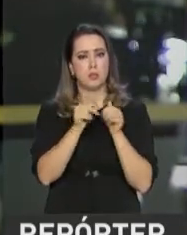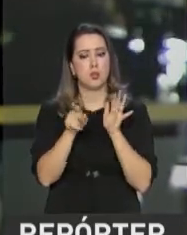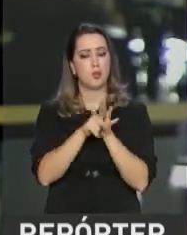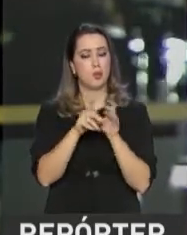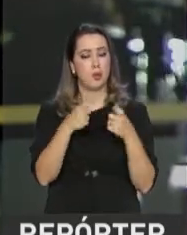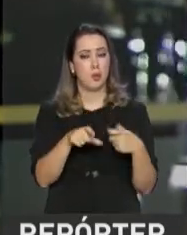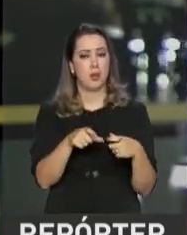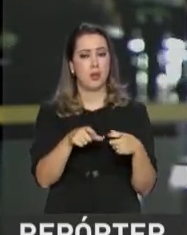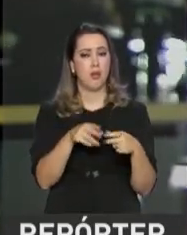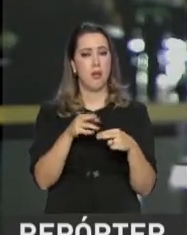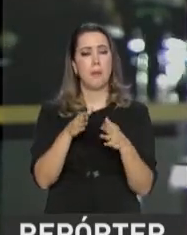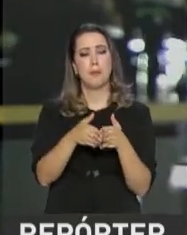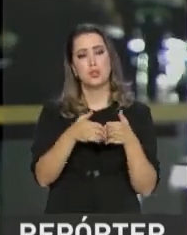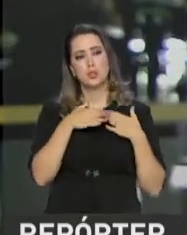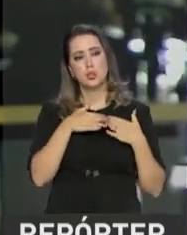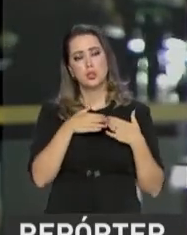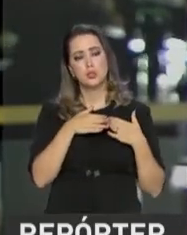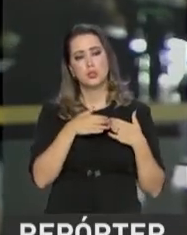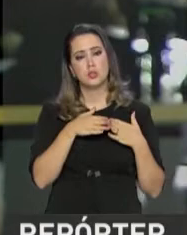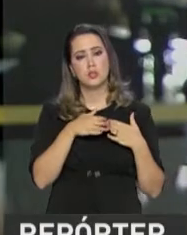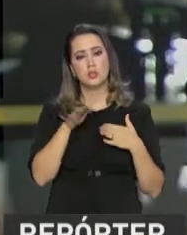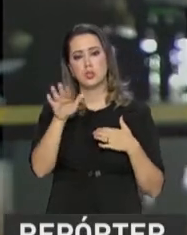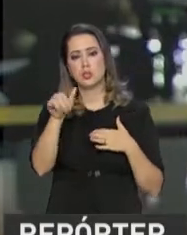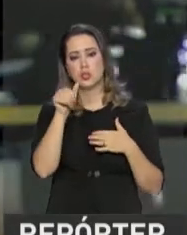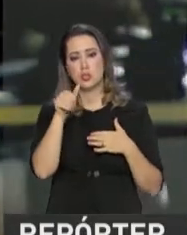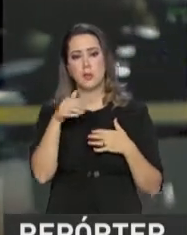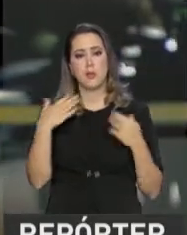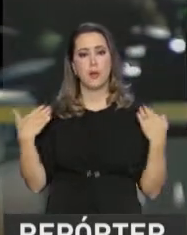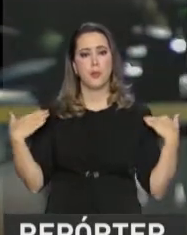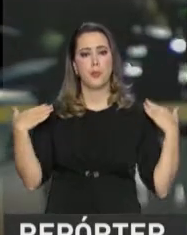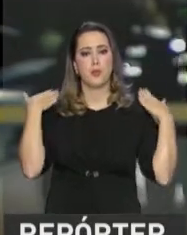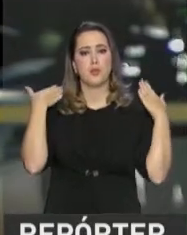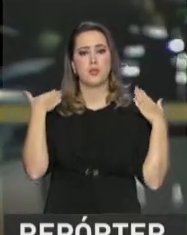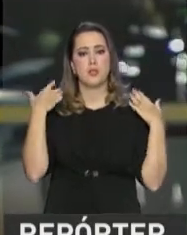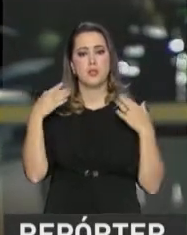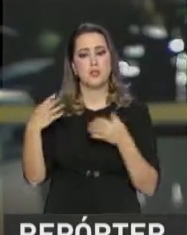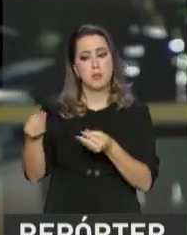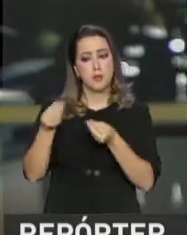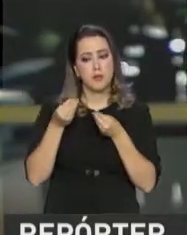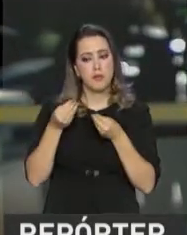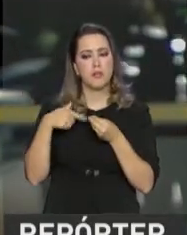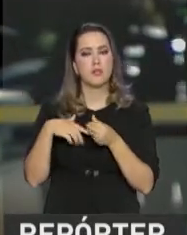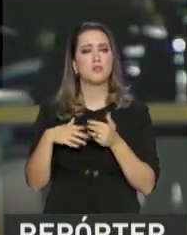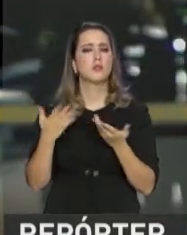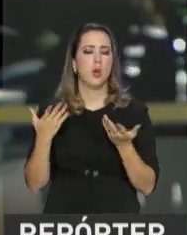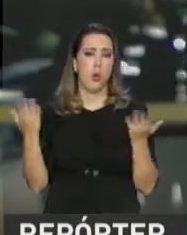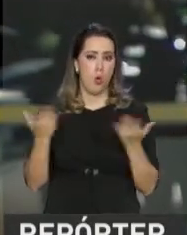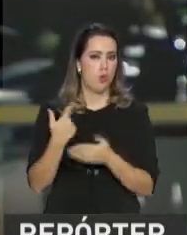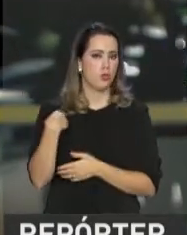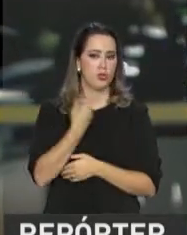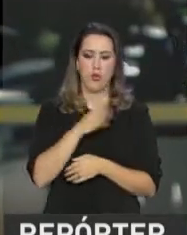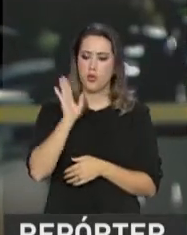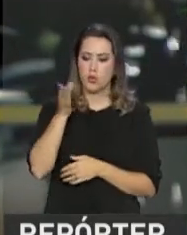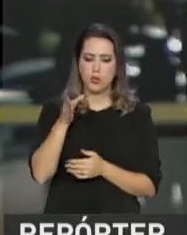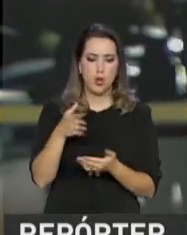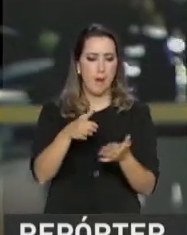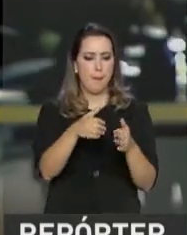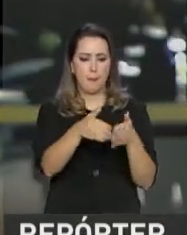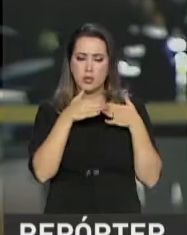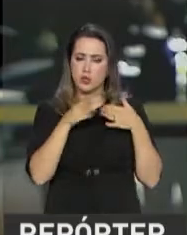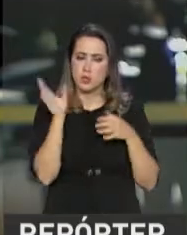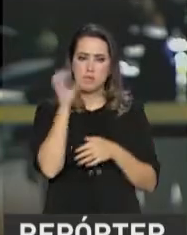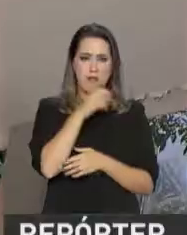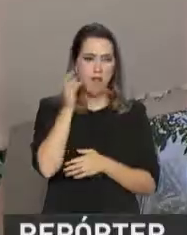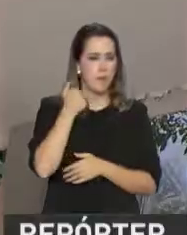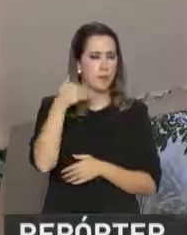próprio órgão, pedir para alguém chamar um motorista para vir prestar o serviço. Hoje em dia nós mesmos fazemos a requisição, é muito